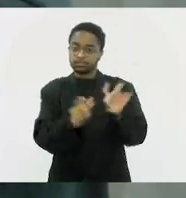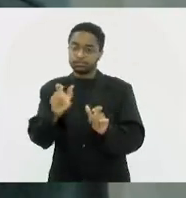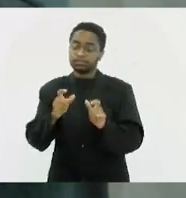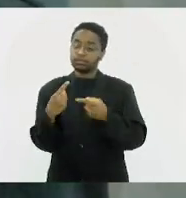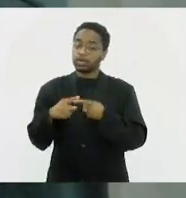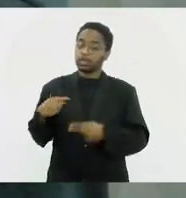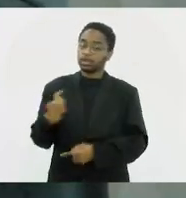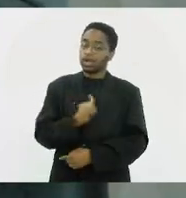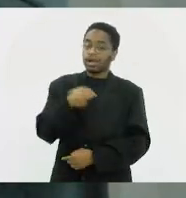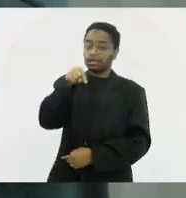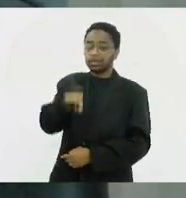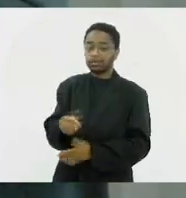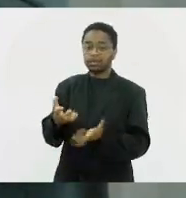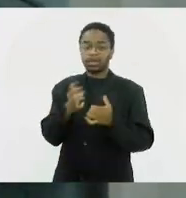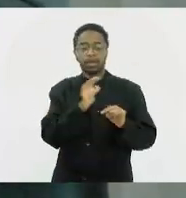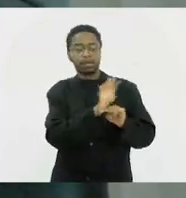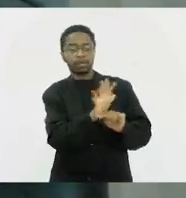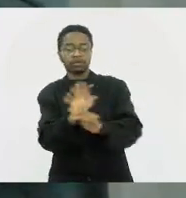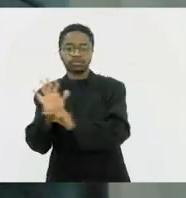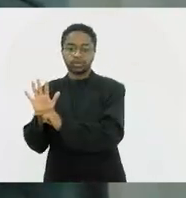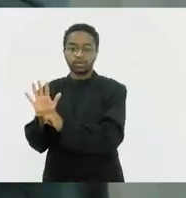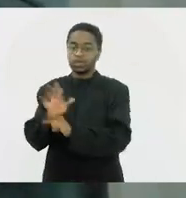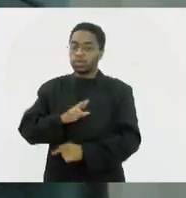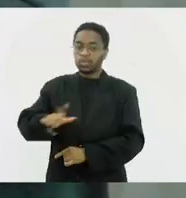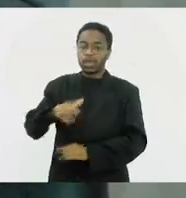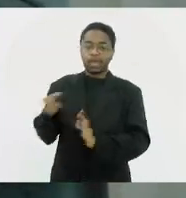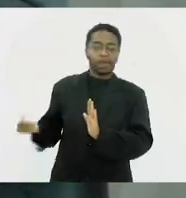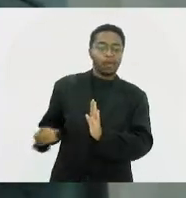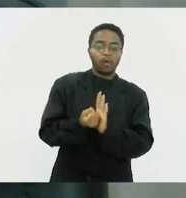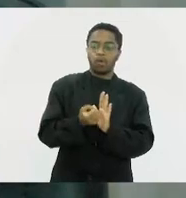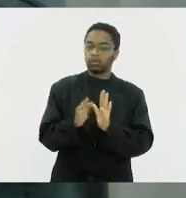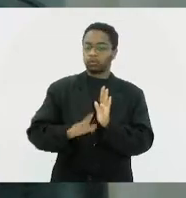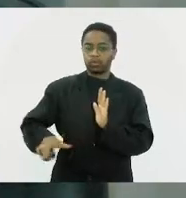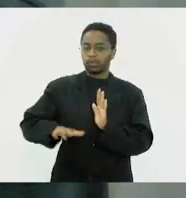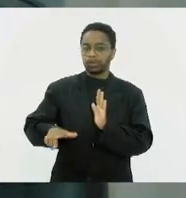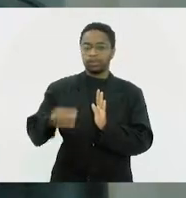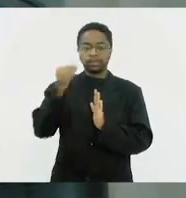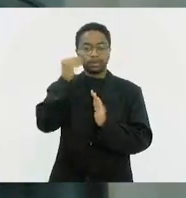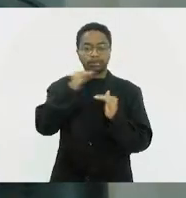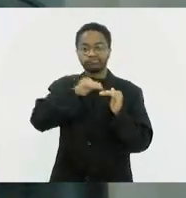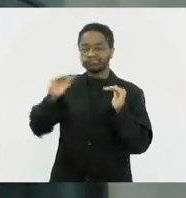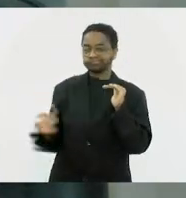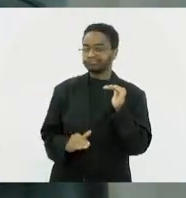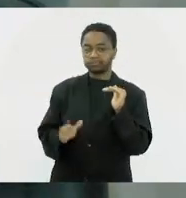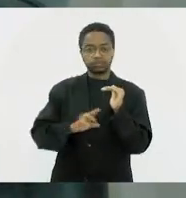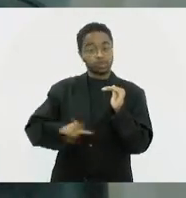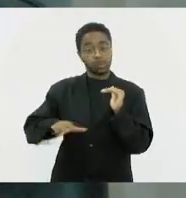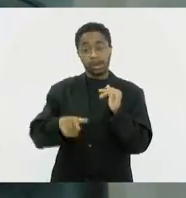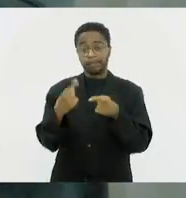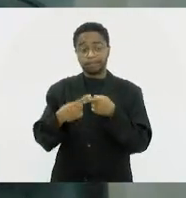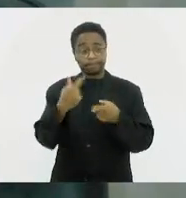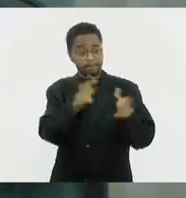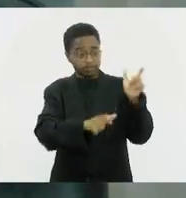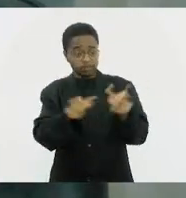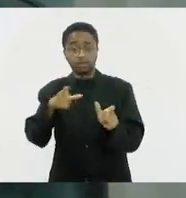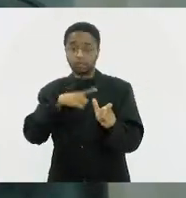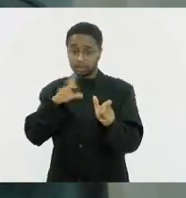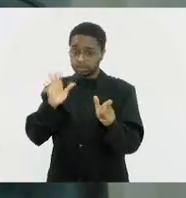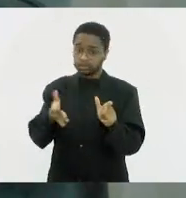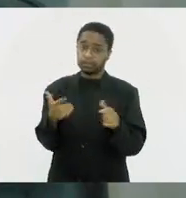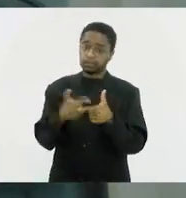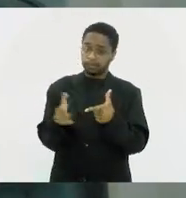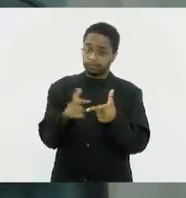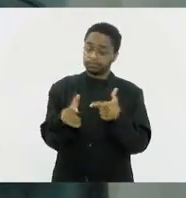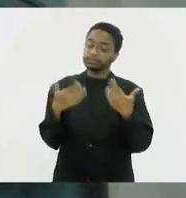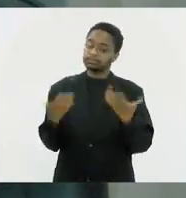para colaborar, não é para rotular, para diminuir, porque a pessoa já está com o problema. Então,